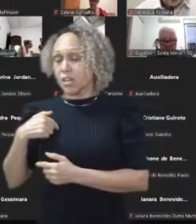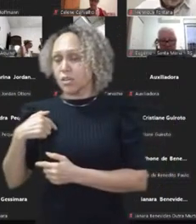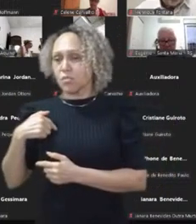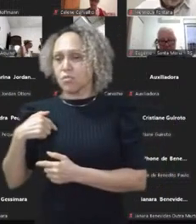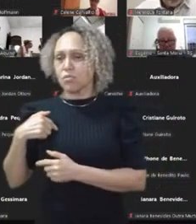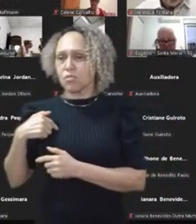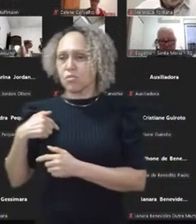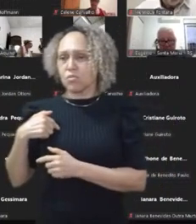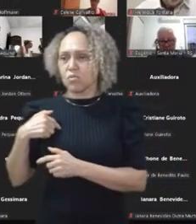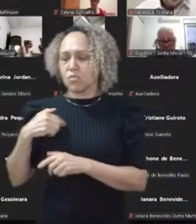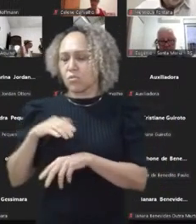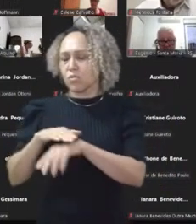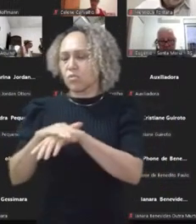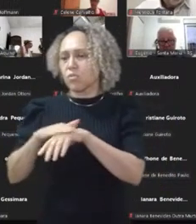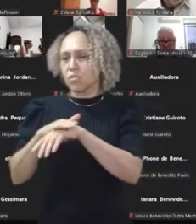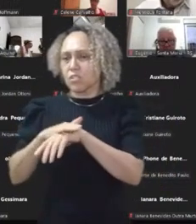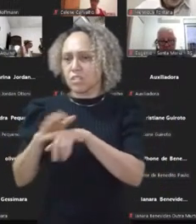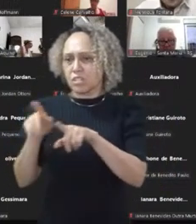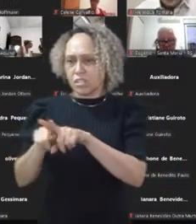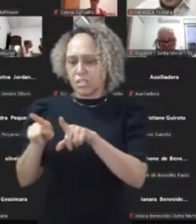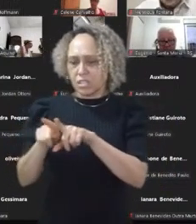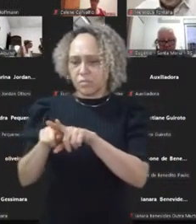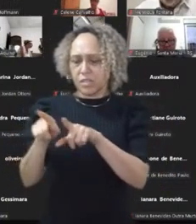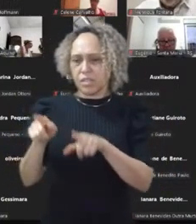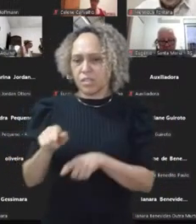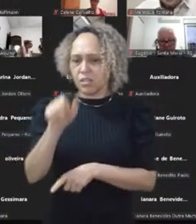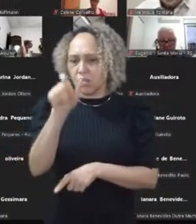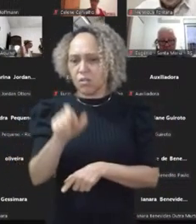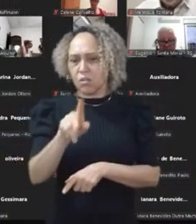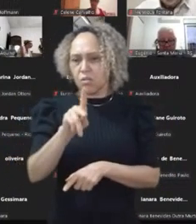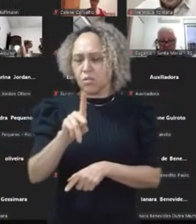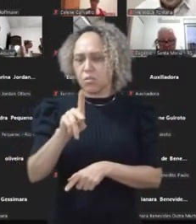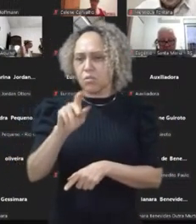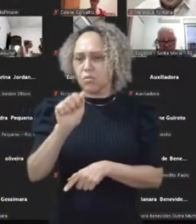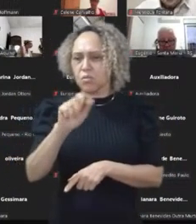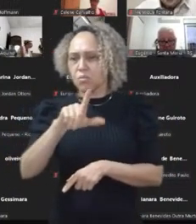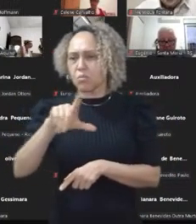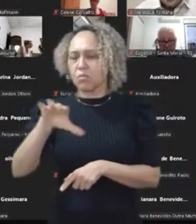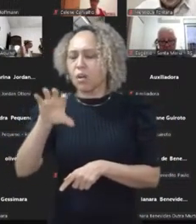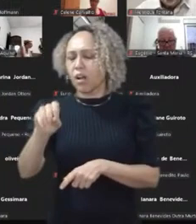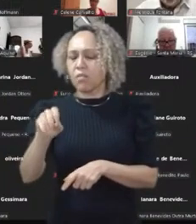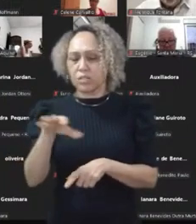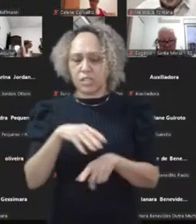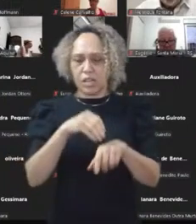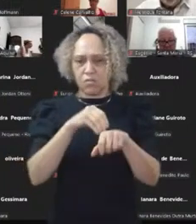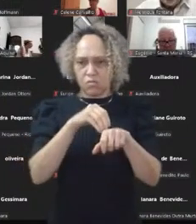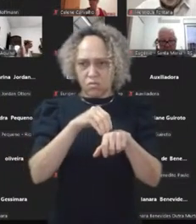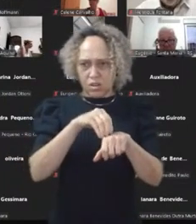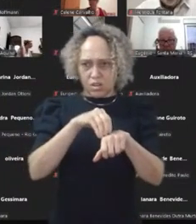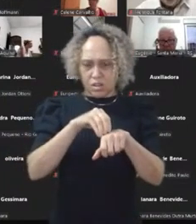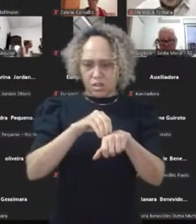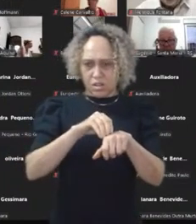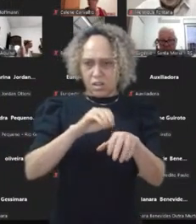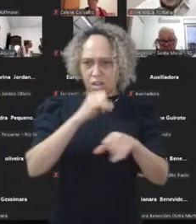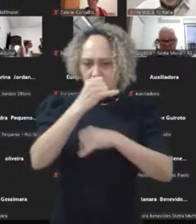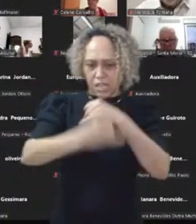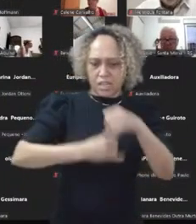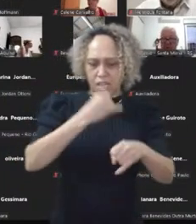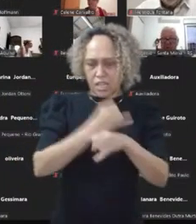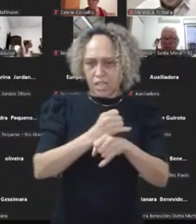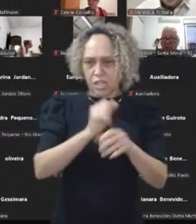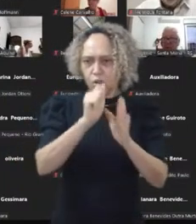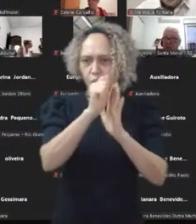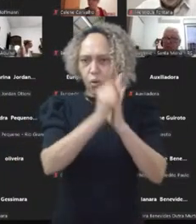esse conteúdo ou seja não só sou eu Paulo que tá ali mas um certo composito de gostos e preferências e conteúdos